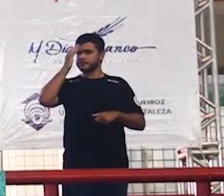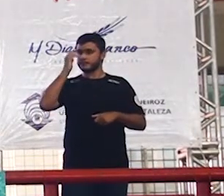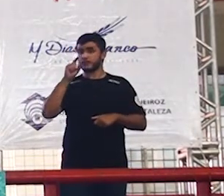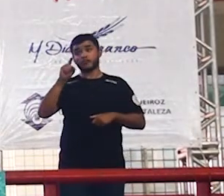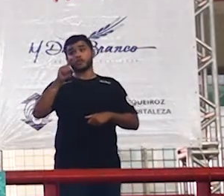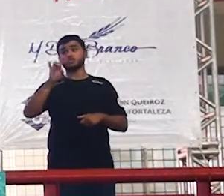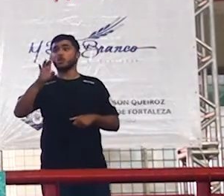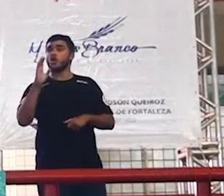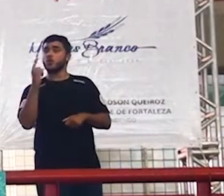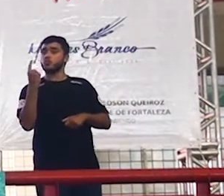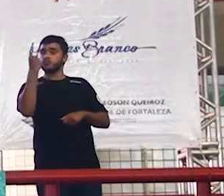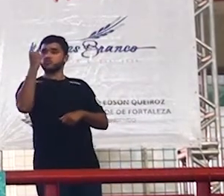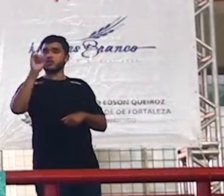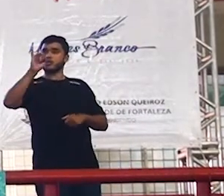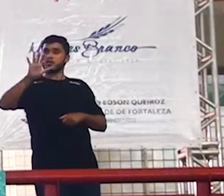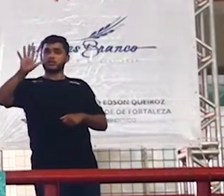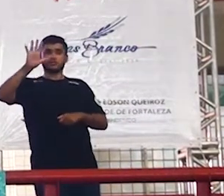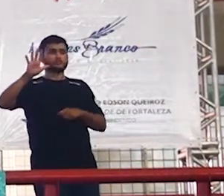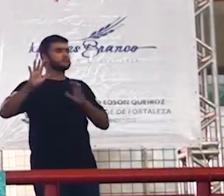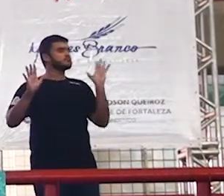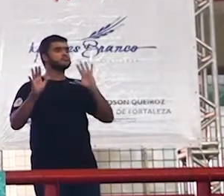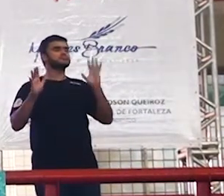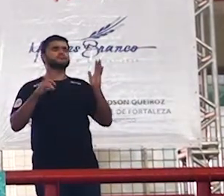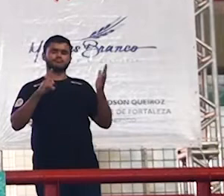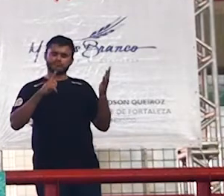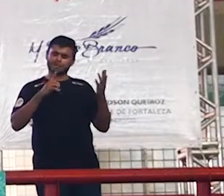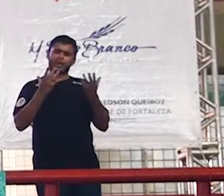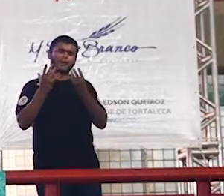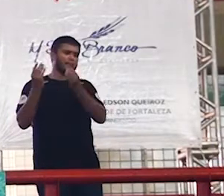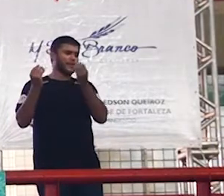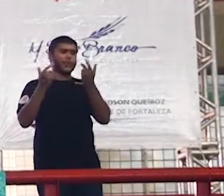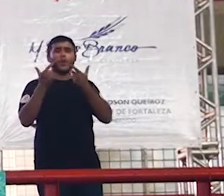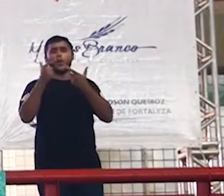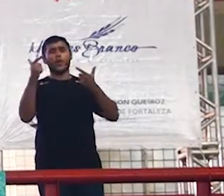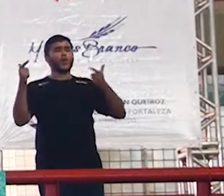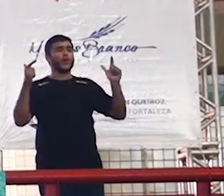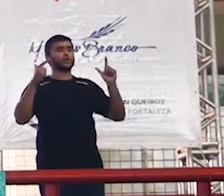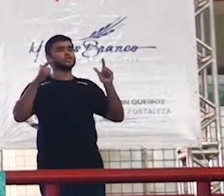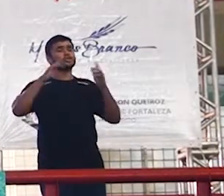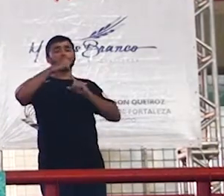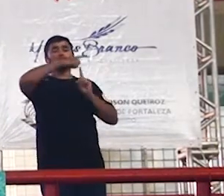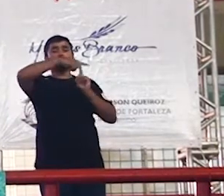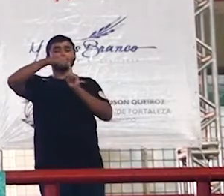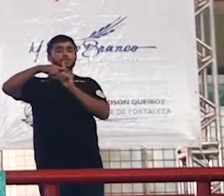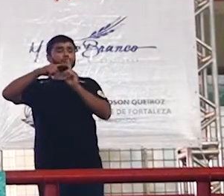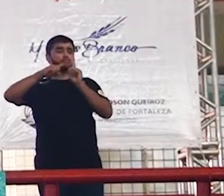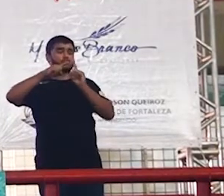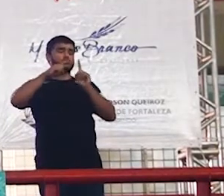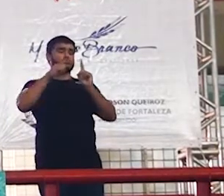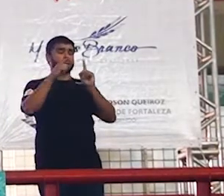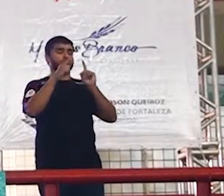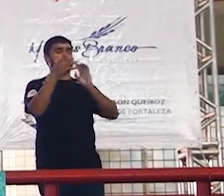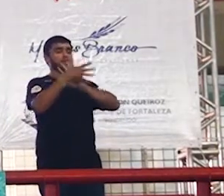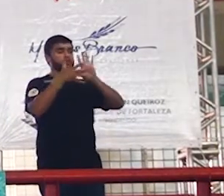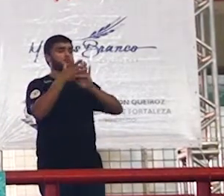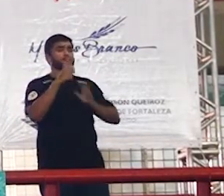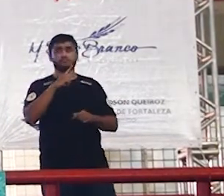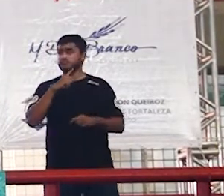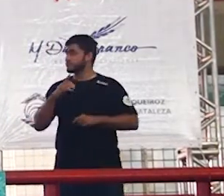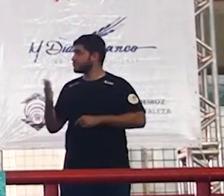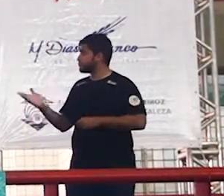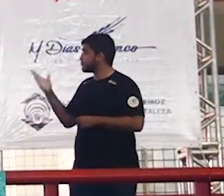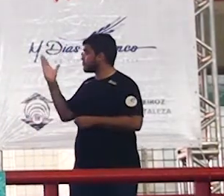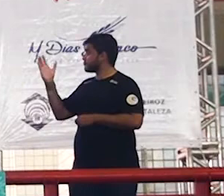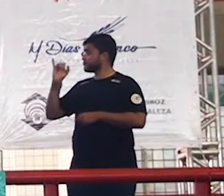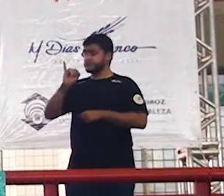textos literários. Eles são muito comuns em diversos outros textos, inclusive textos não verbais.